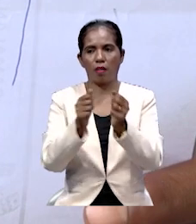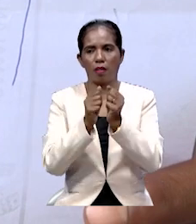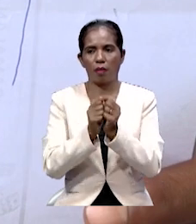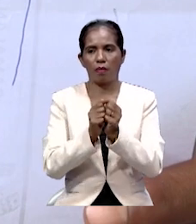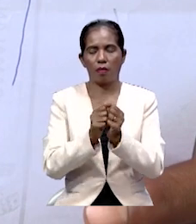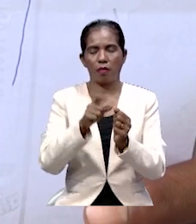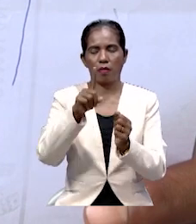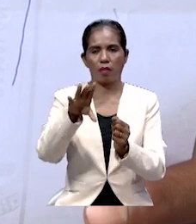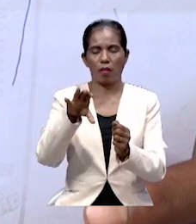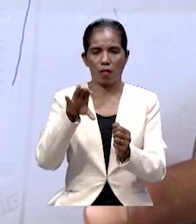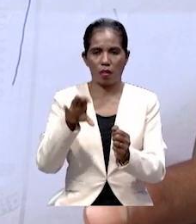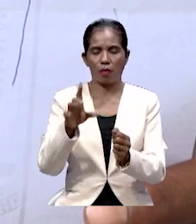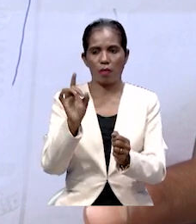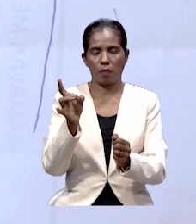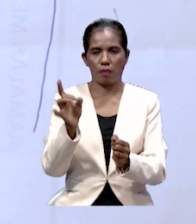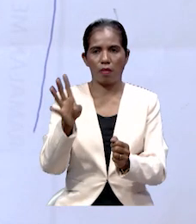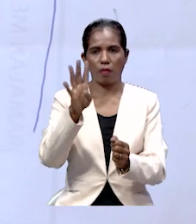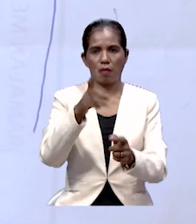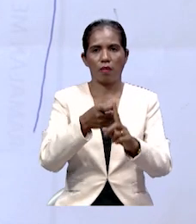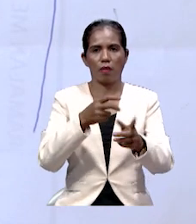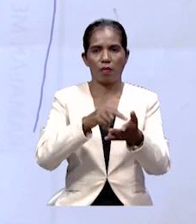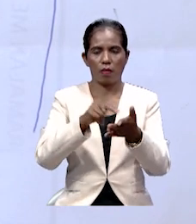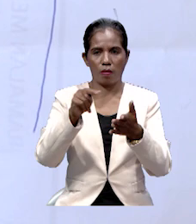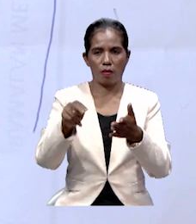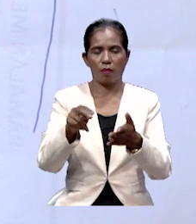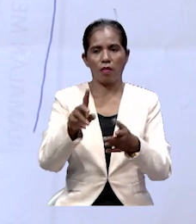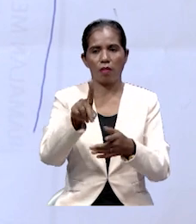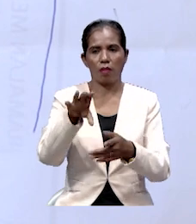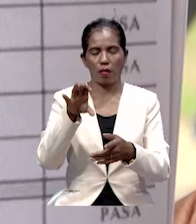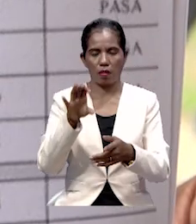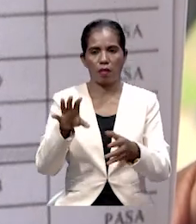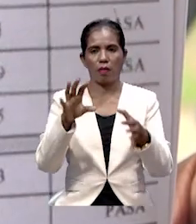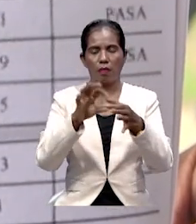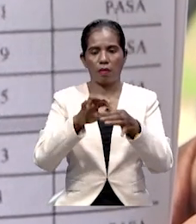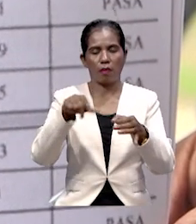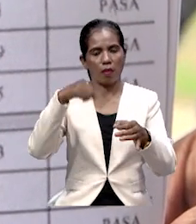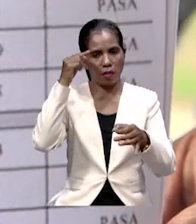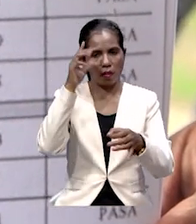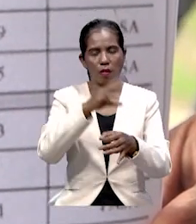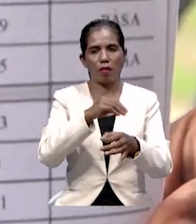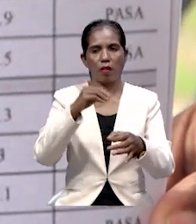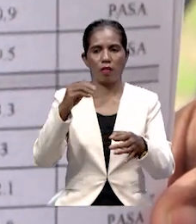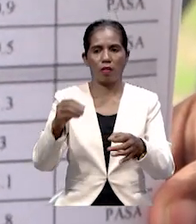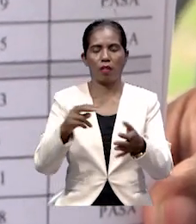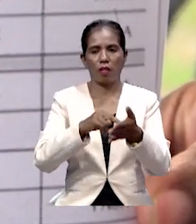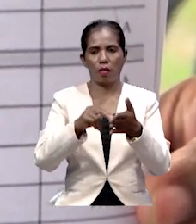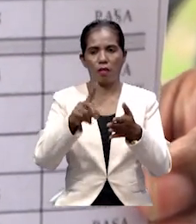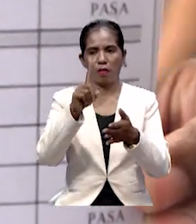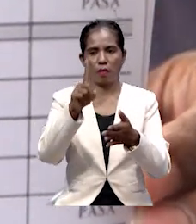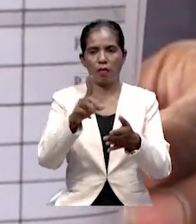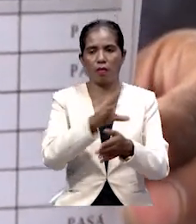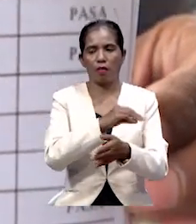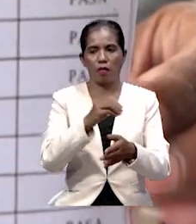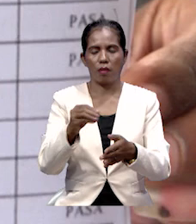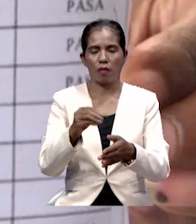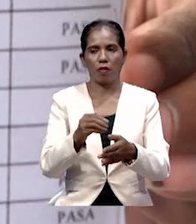ida Walnure Singhat, no husi número ne atus ida Walnulu ba membro Guarda Floresta no nível 2, no nainhat seluk